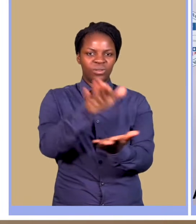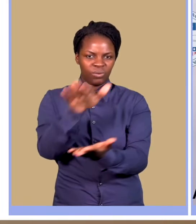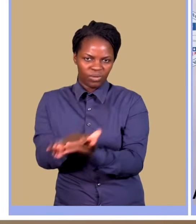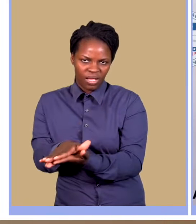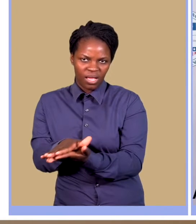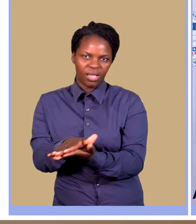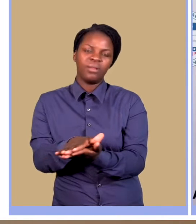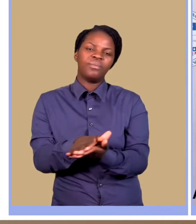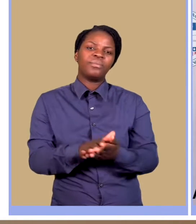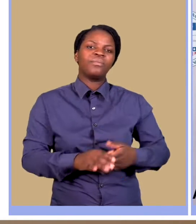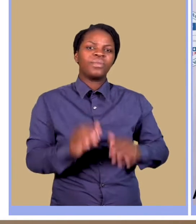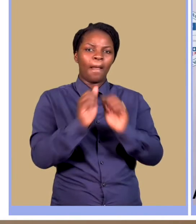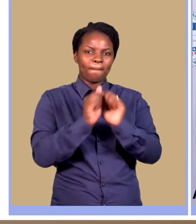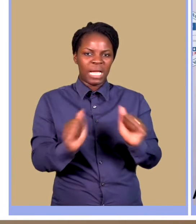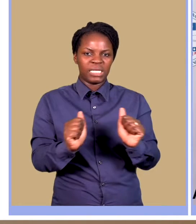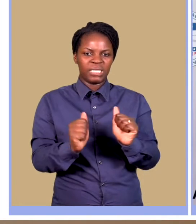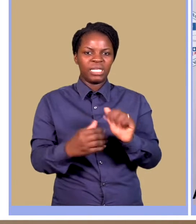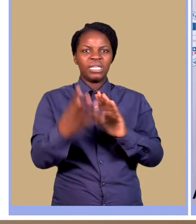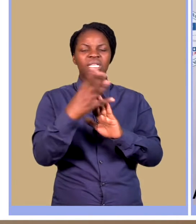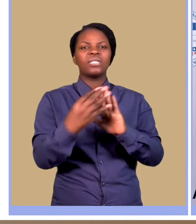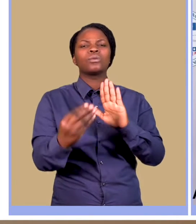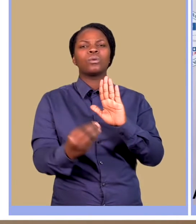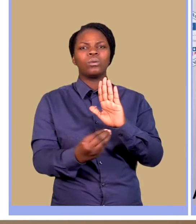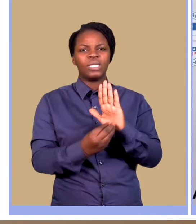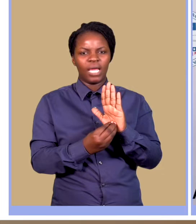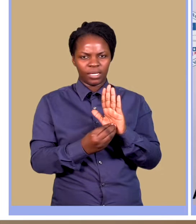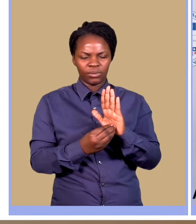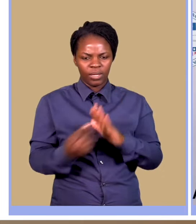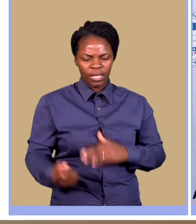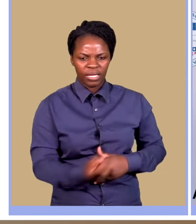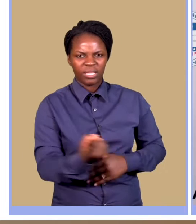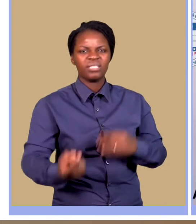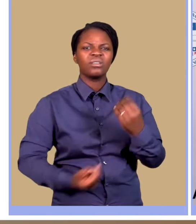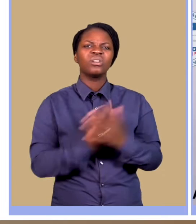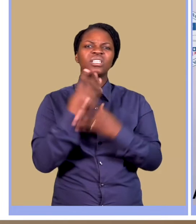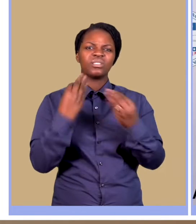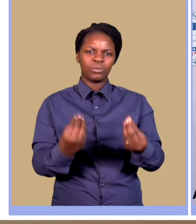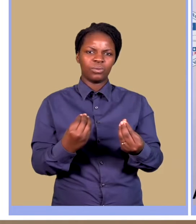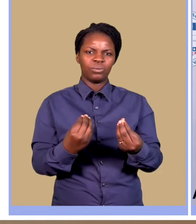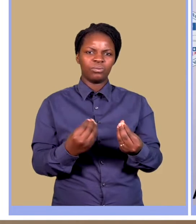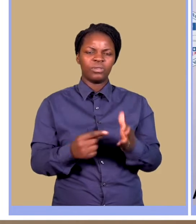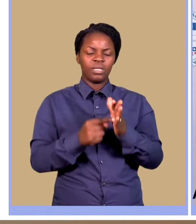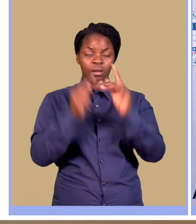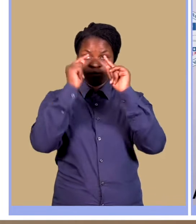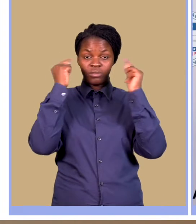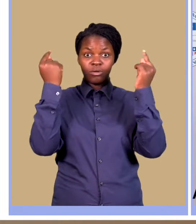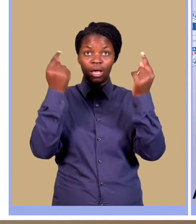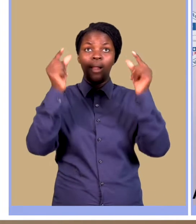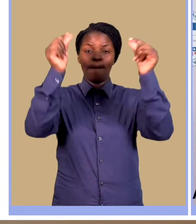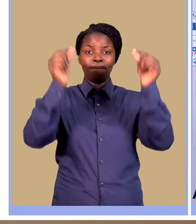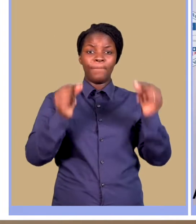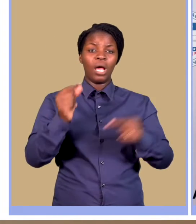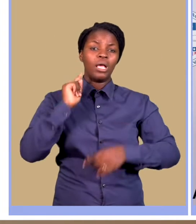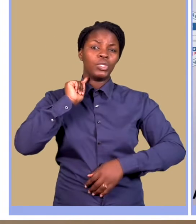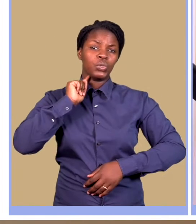Olhamos nessa poluição visual, o que é que traz como consequência a nossa cidade e também outras zonas que